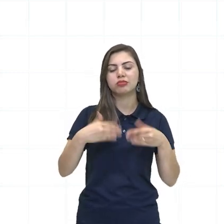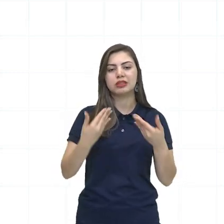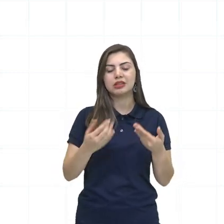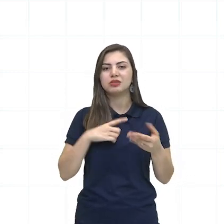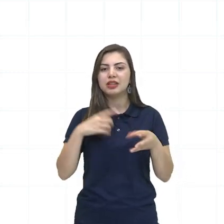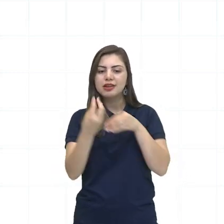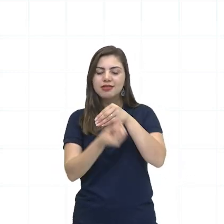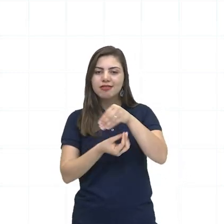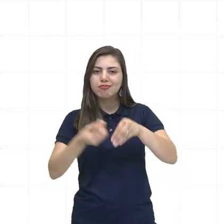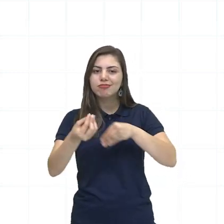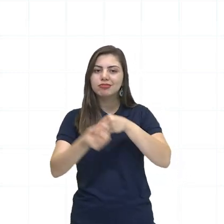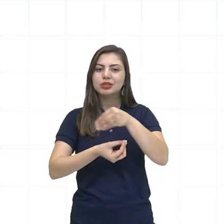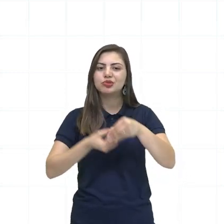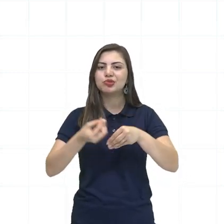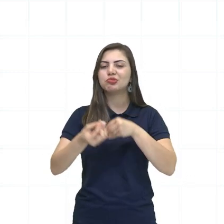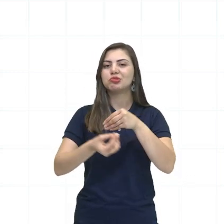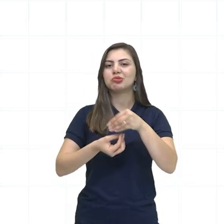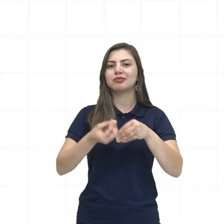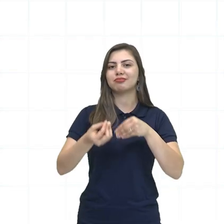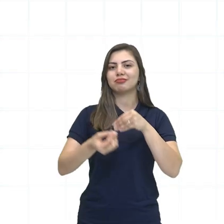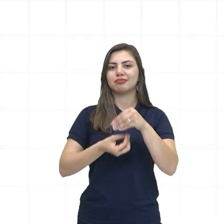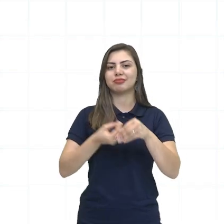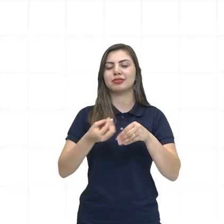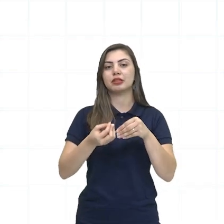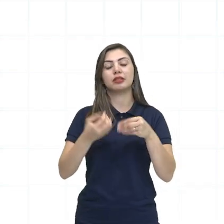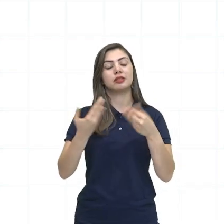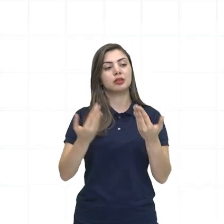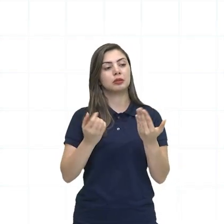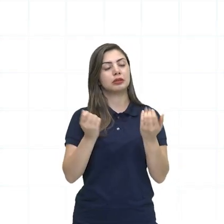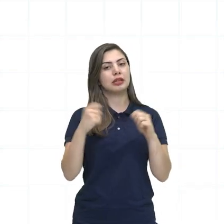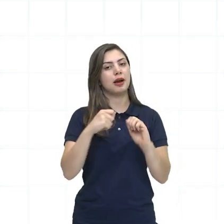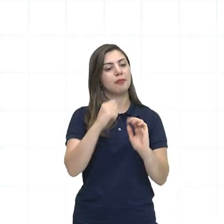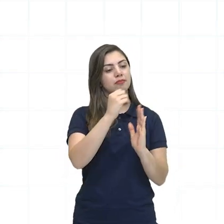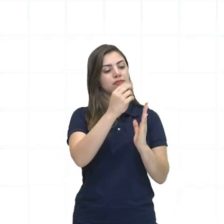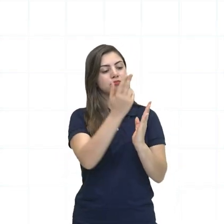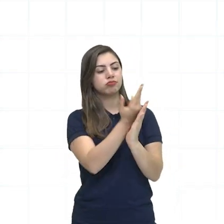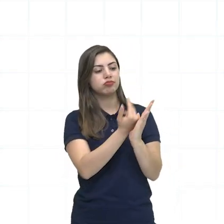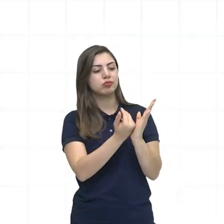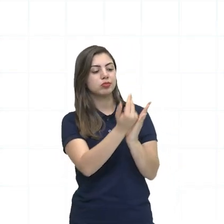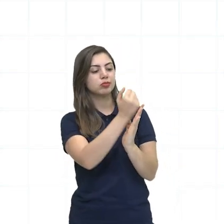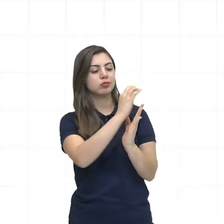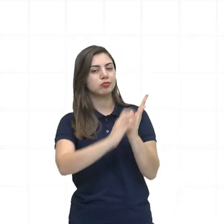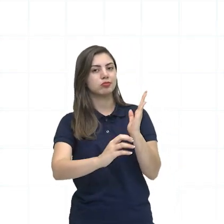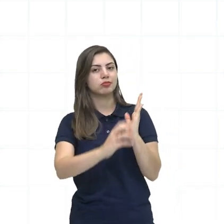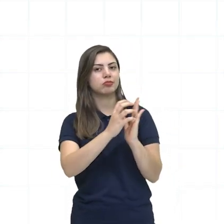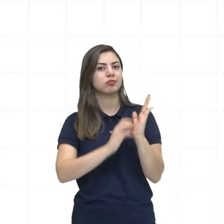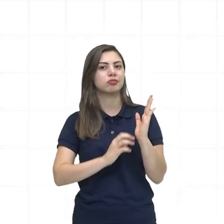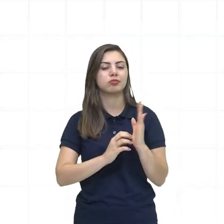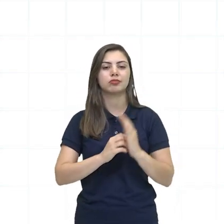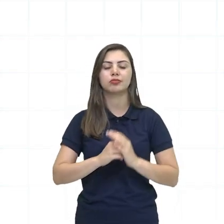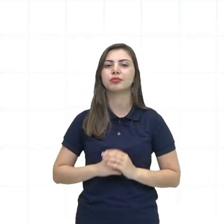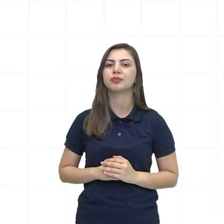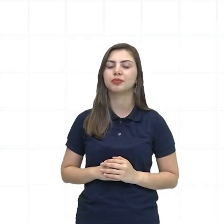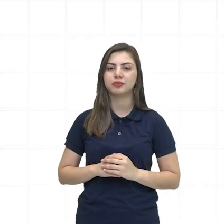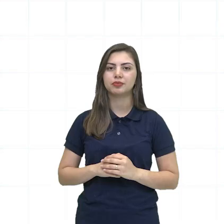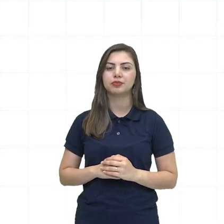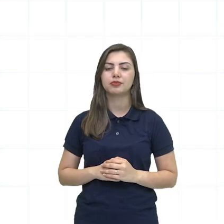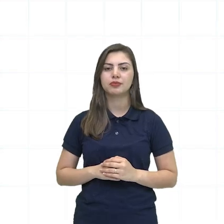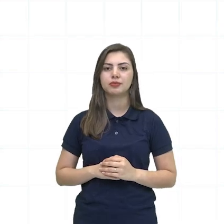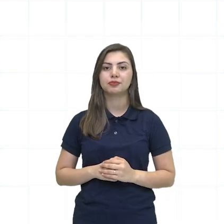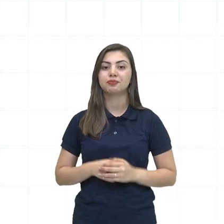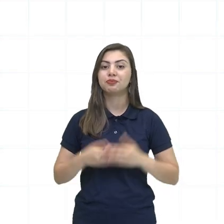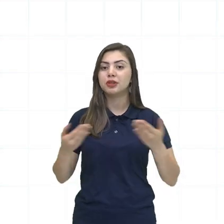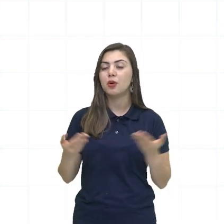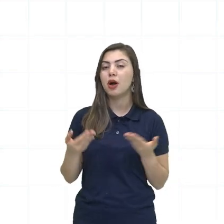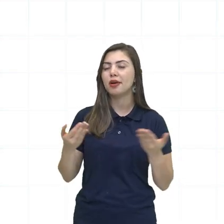faziam essa mistura e eles faziam a pintura utilizando esse pigmento, certo? Então, para a